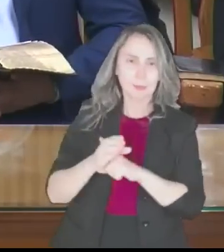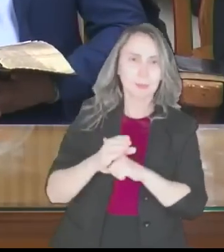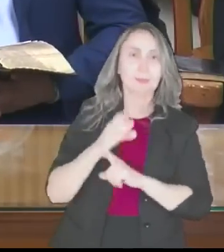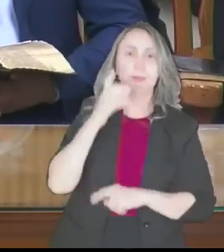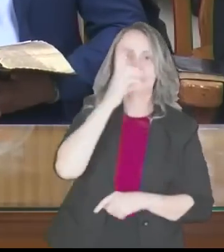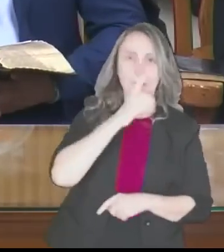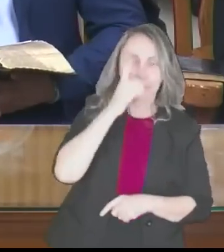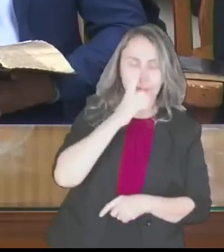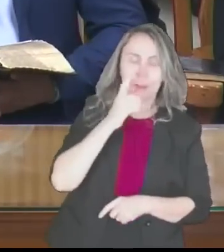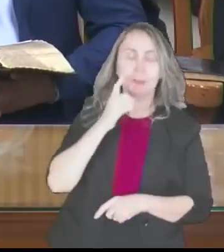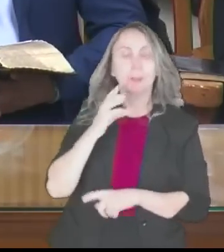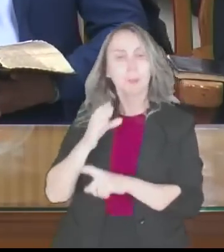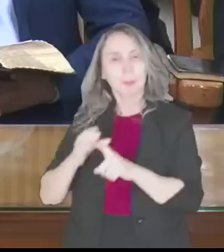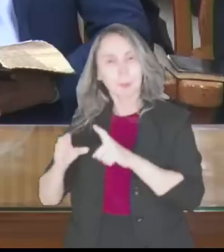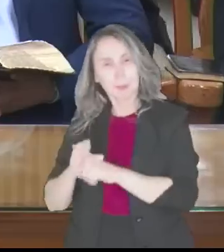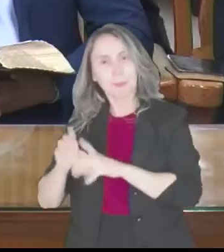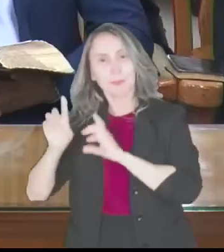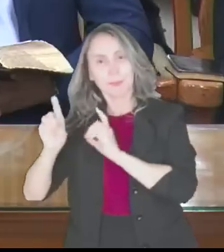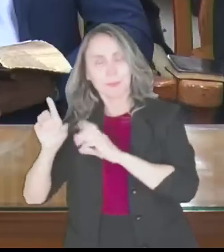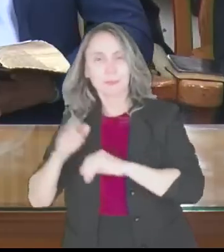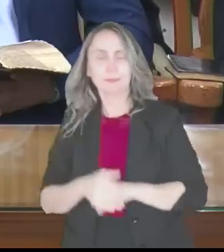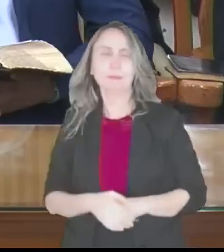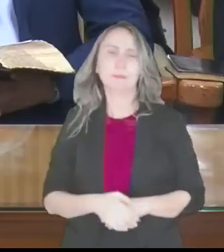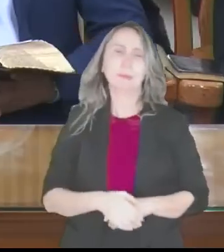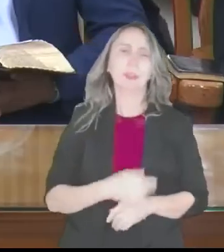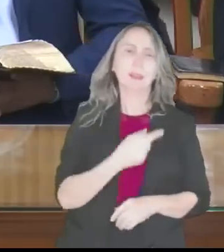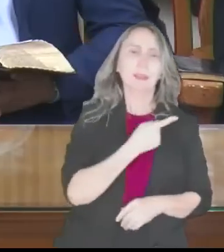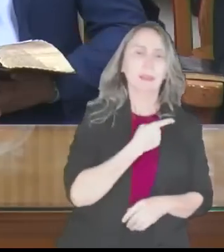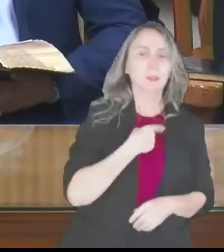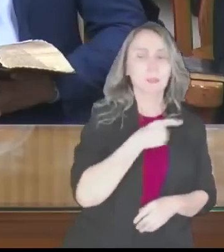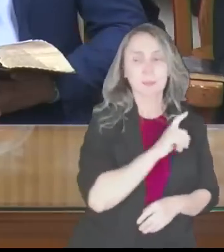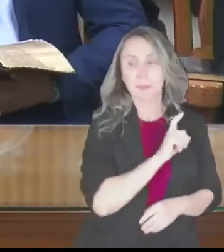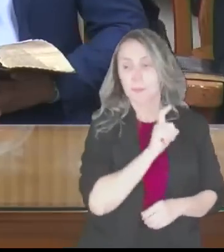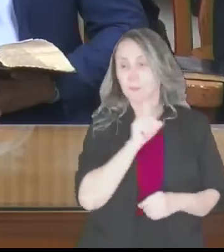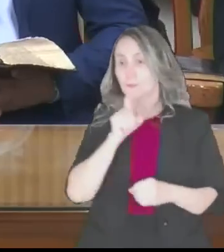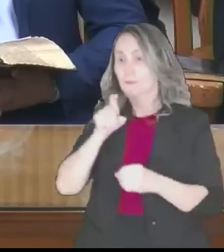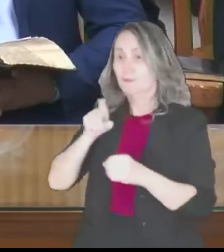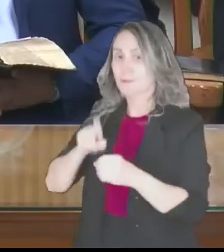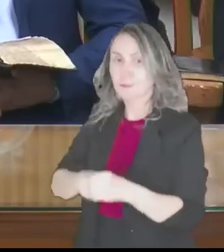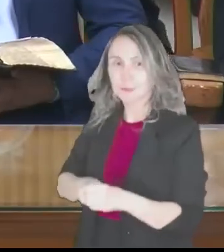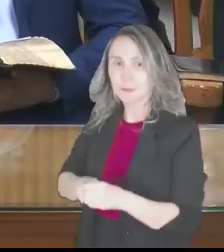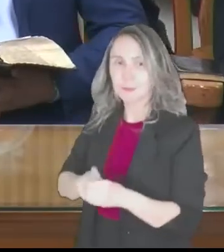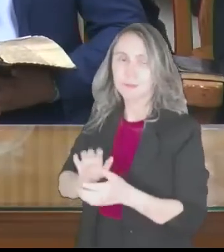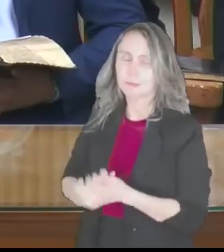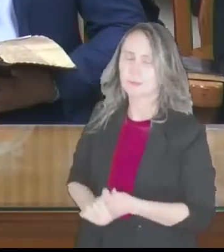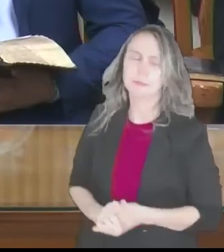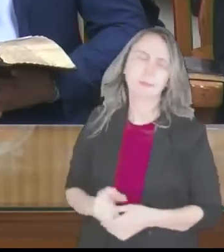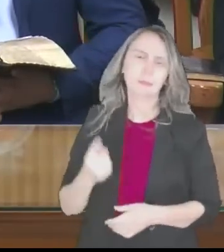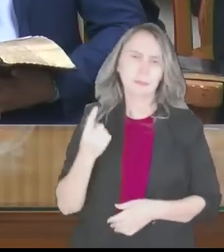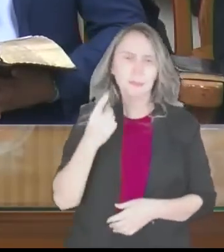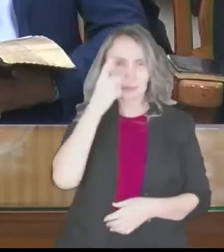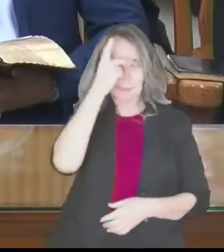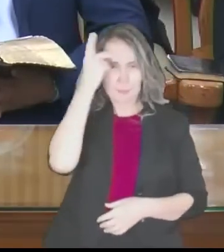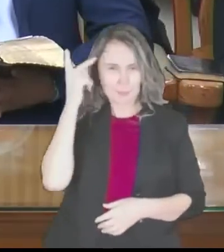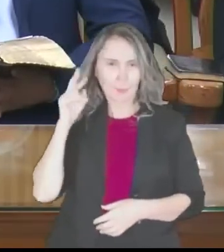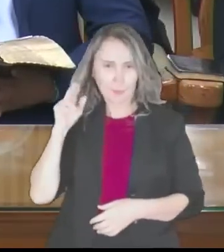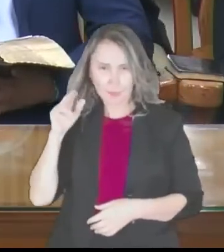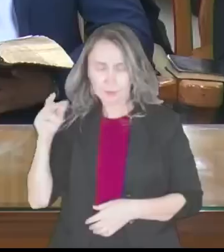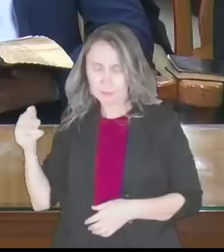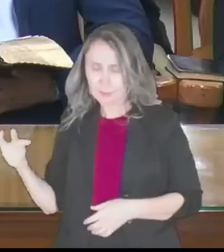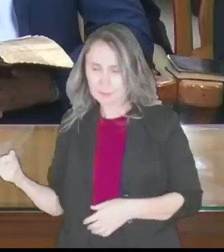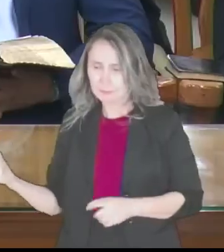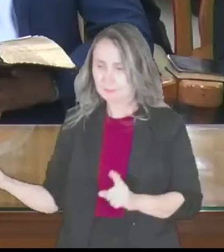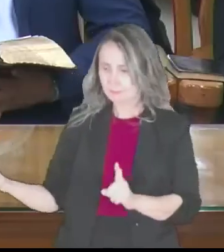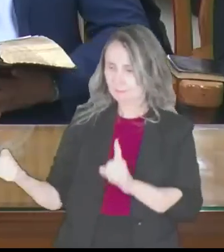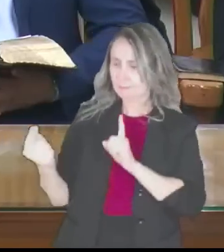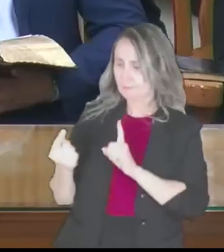E quando o pastor chegou de viagem, o irmão, um crente da igreja procurou o pastor. Pastor, pelo amor de Deus, quando o senhor viajar, não deixe mais